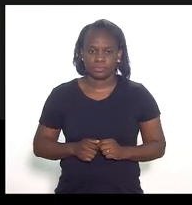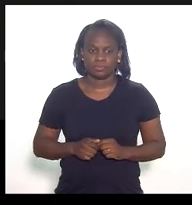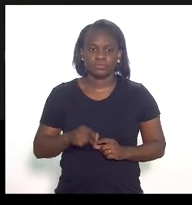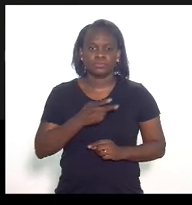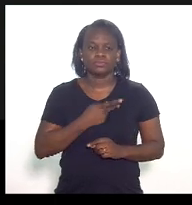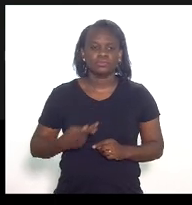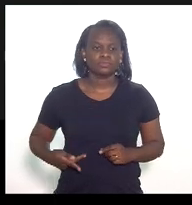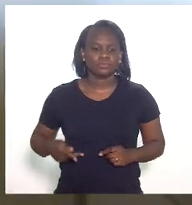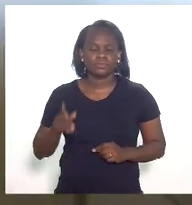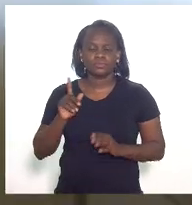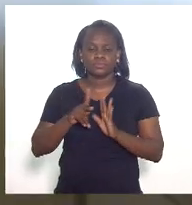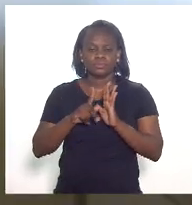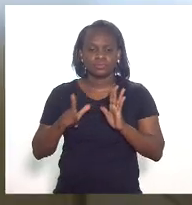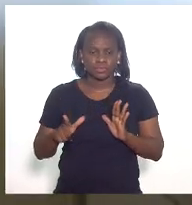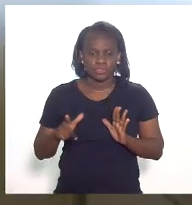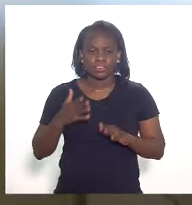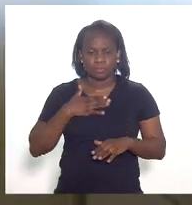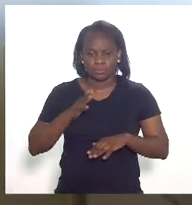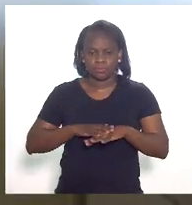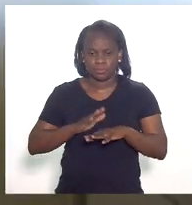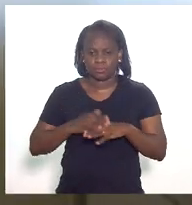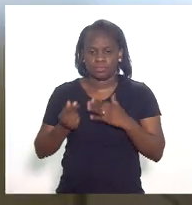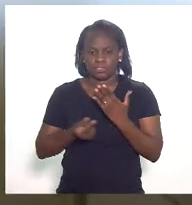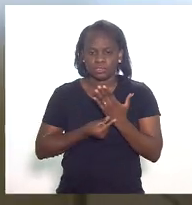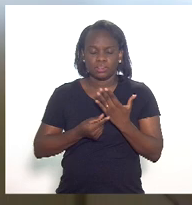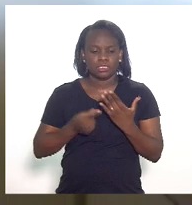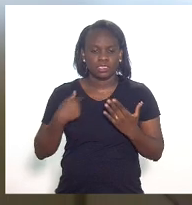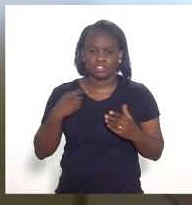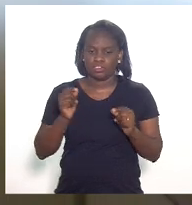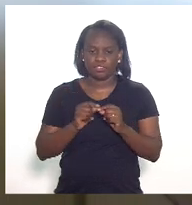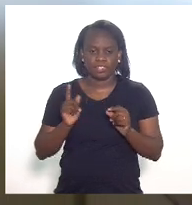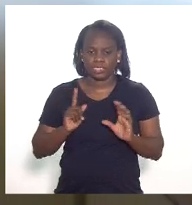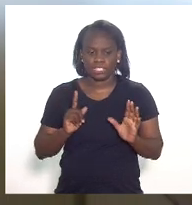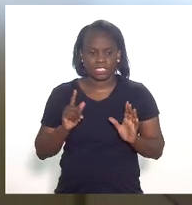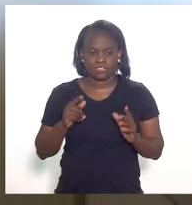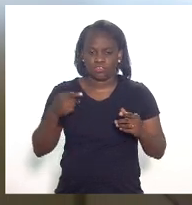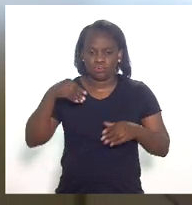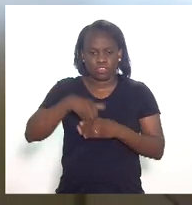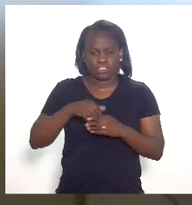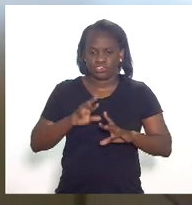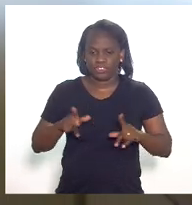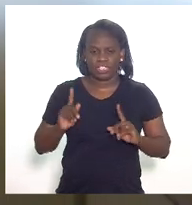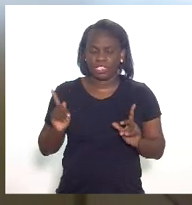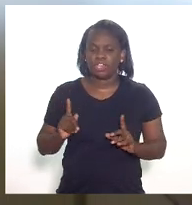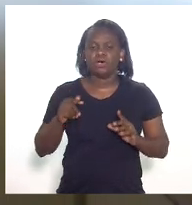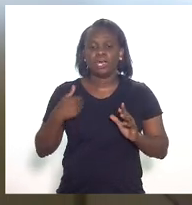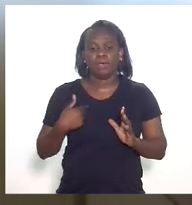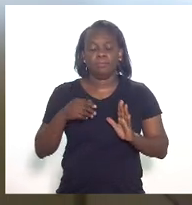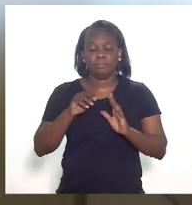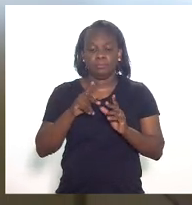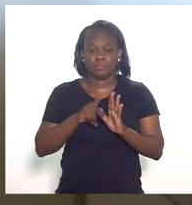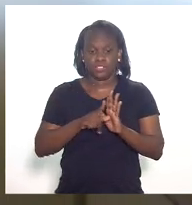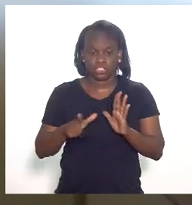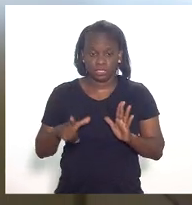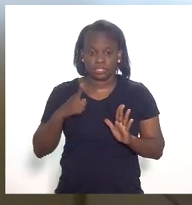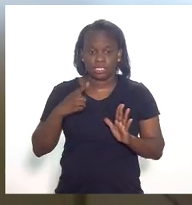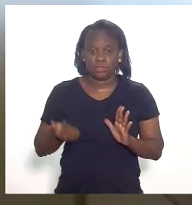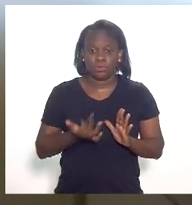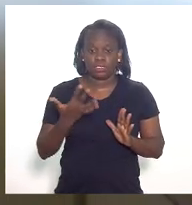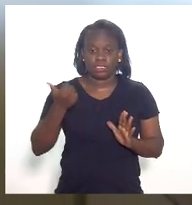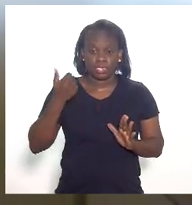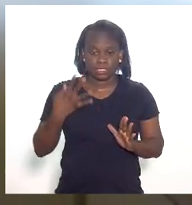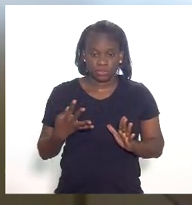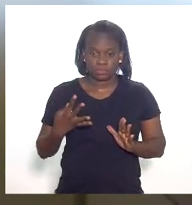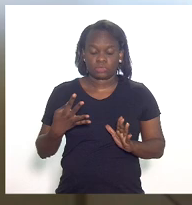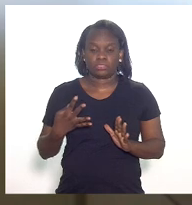Presidente, o projeto é de minha autoria, eu não vou fazer nenhum voto divergente. É um projeto de 14. Ele